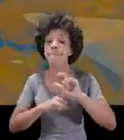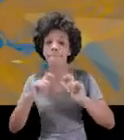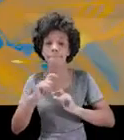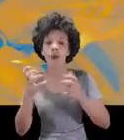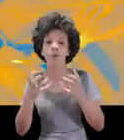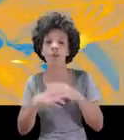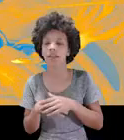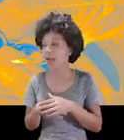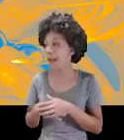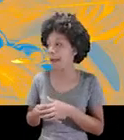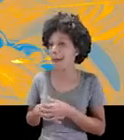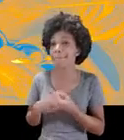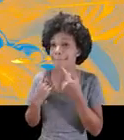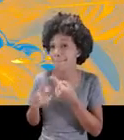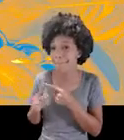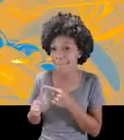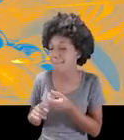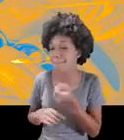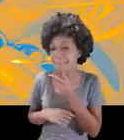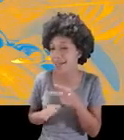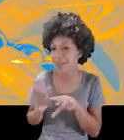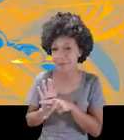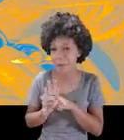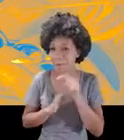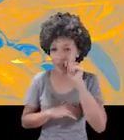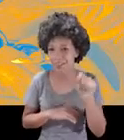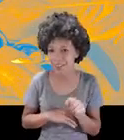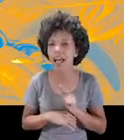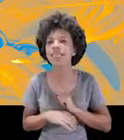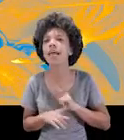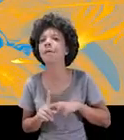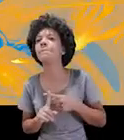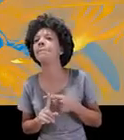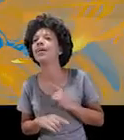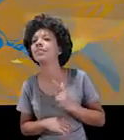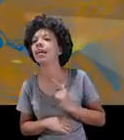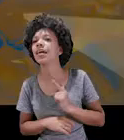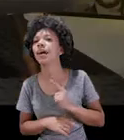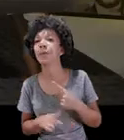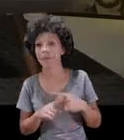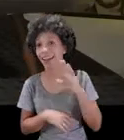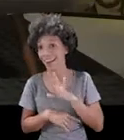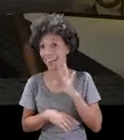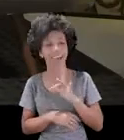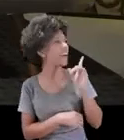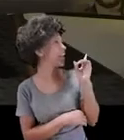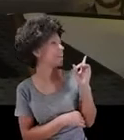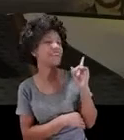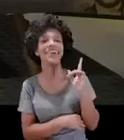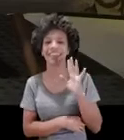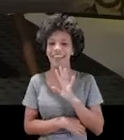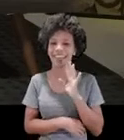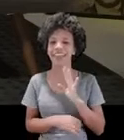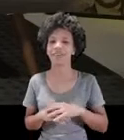mas não é o mesmo que chegou nas pedras deles cara tem mais algo mais escrita em ucraniano em casa de são